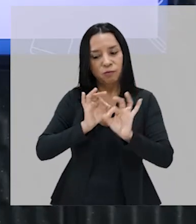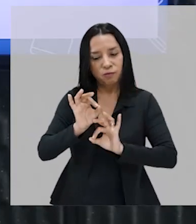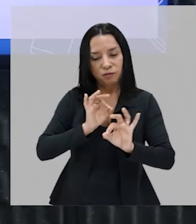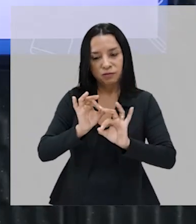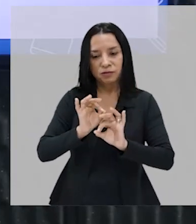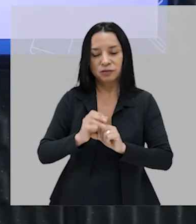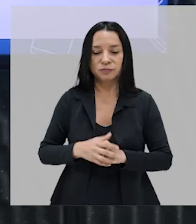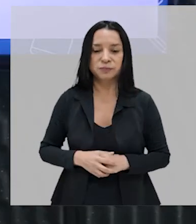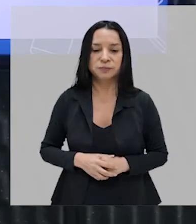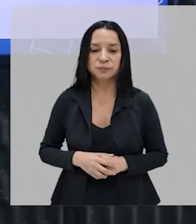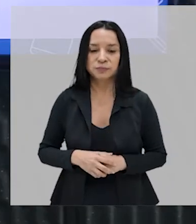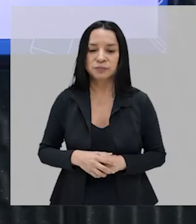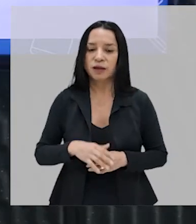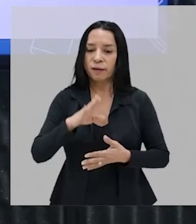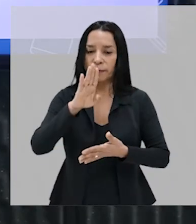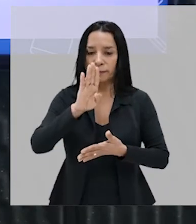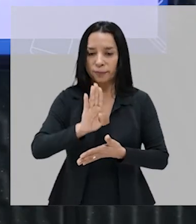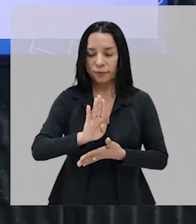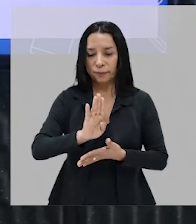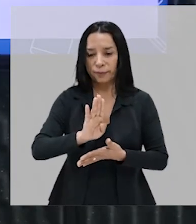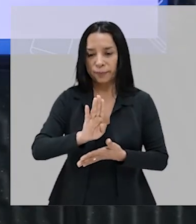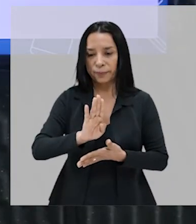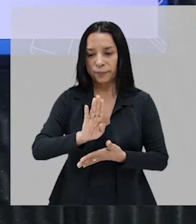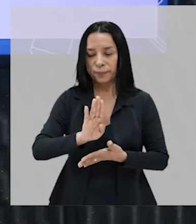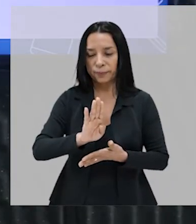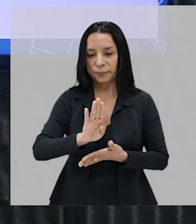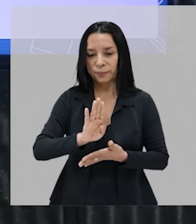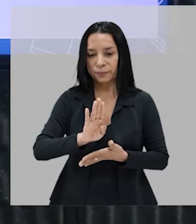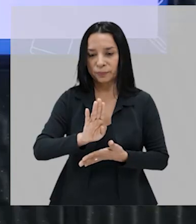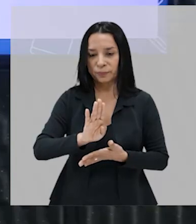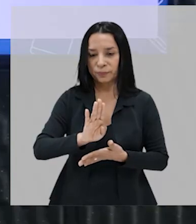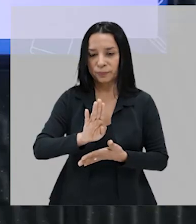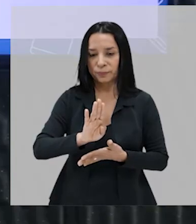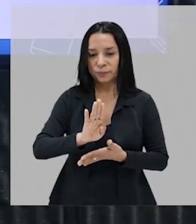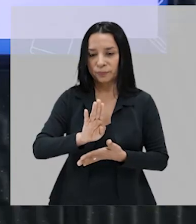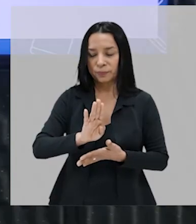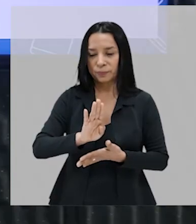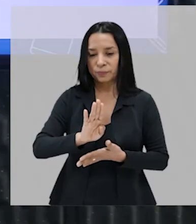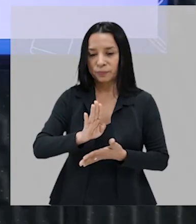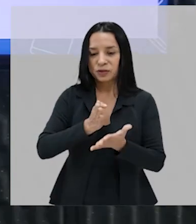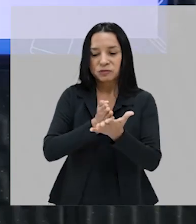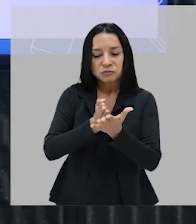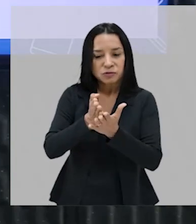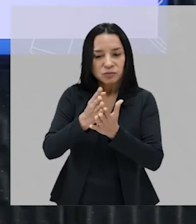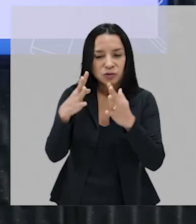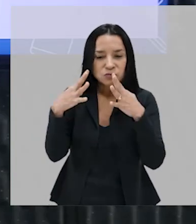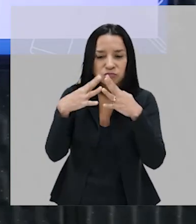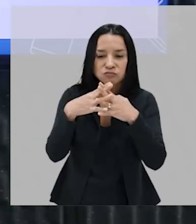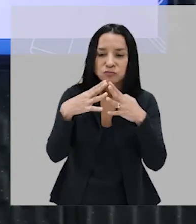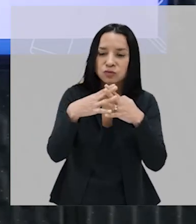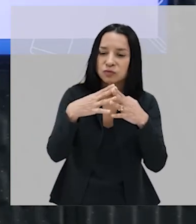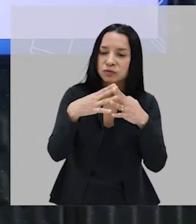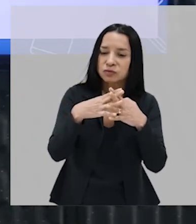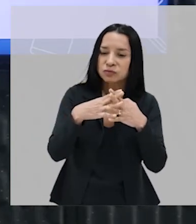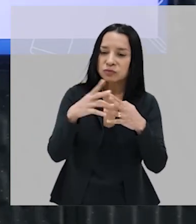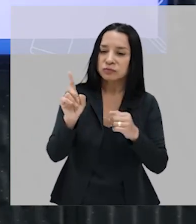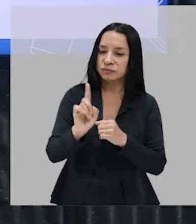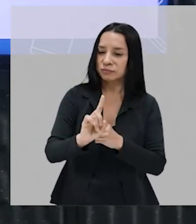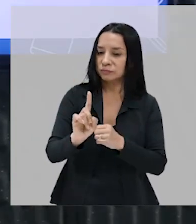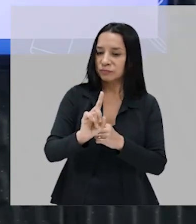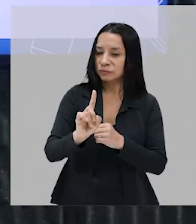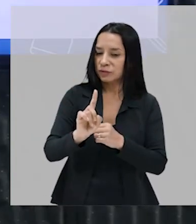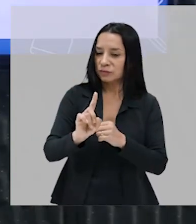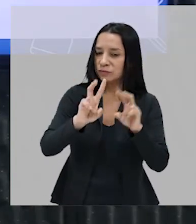direcionamento conflituoso sobre a existência das coisas. Conflituoso, olha aí, ó. Mas não é essa